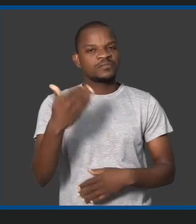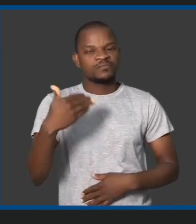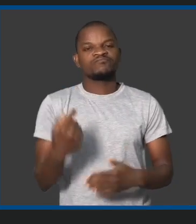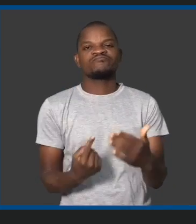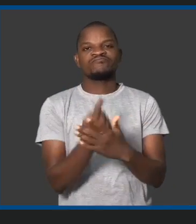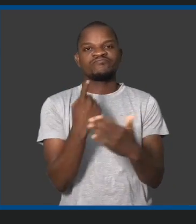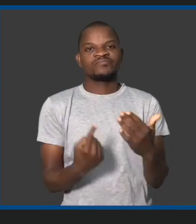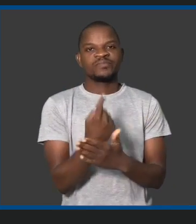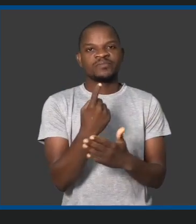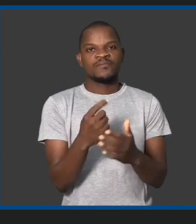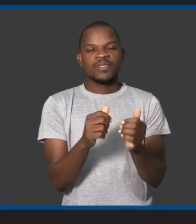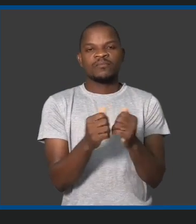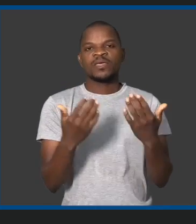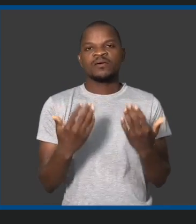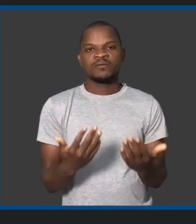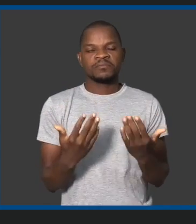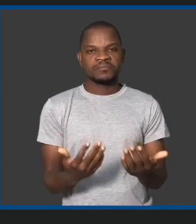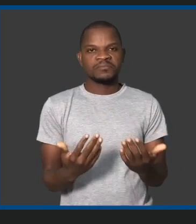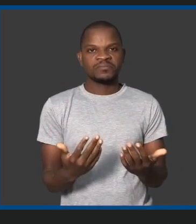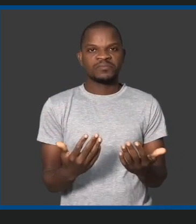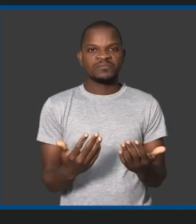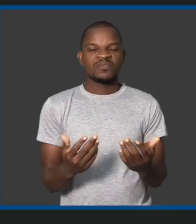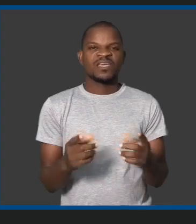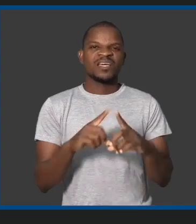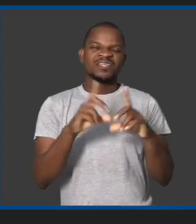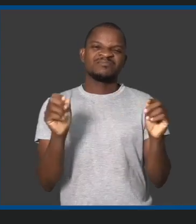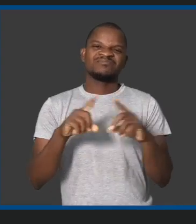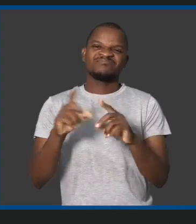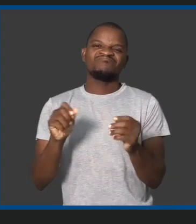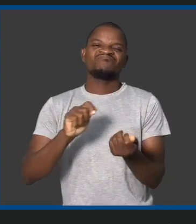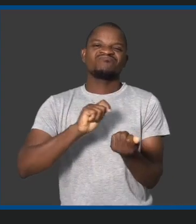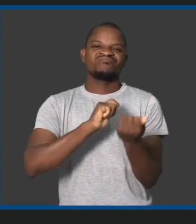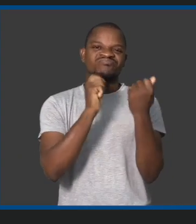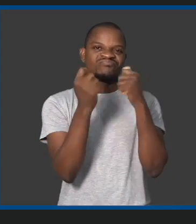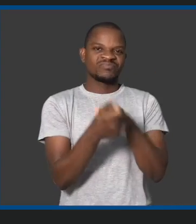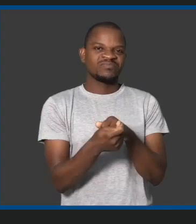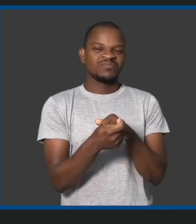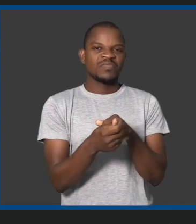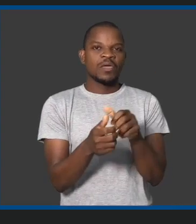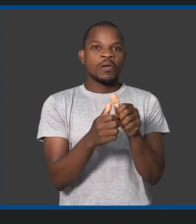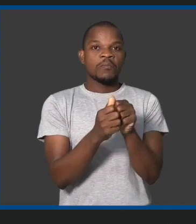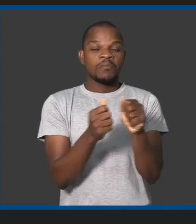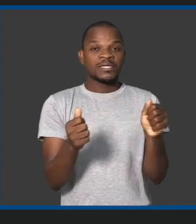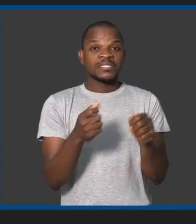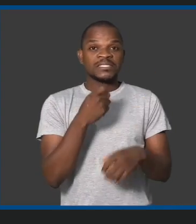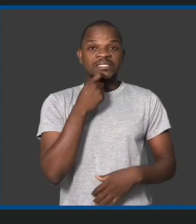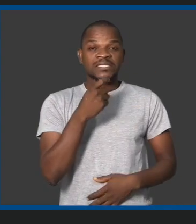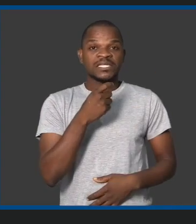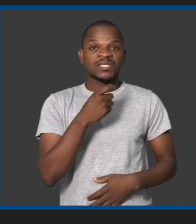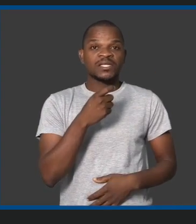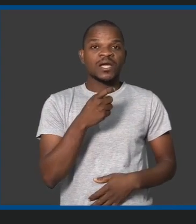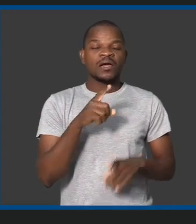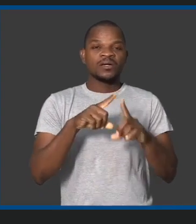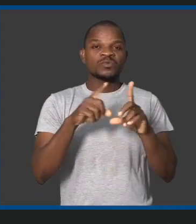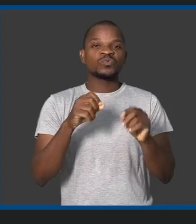era assim. Mas, agora, como tudo já se mudou, então não vamos dizer que os nossos